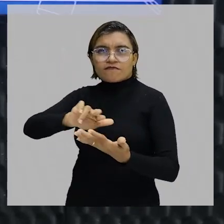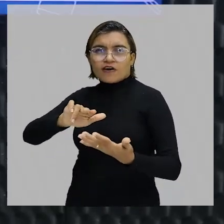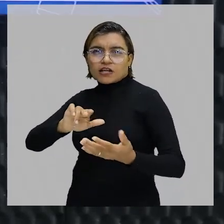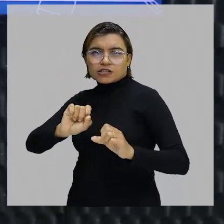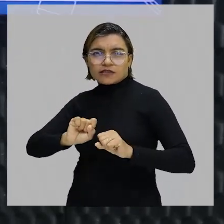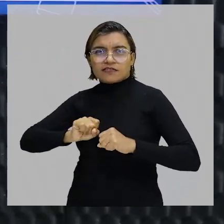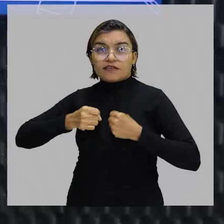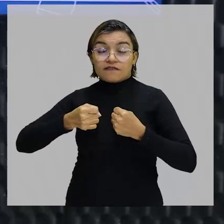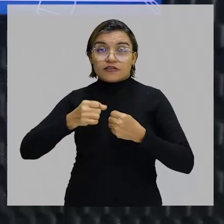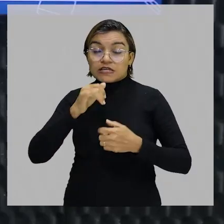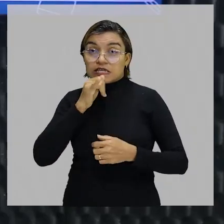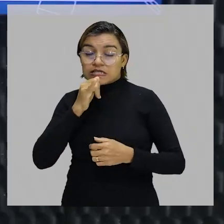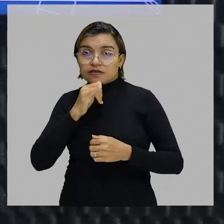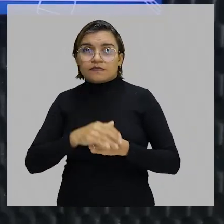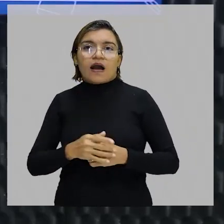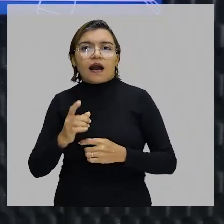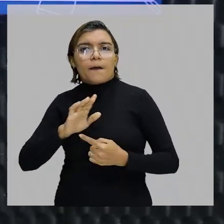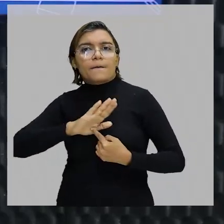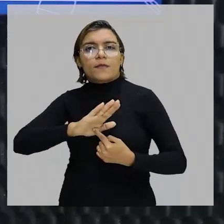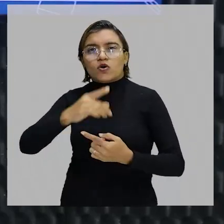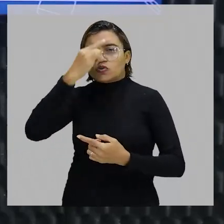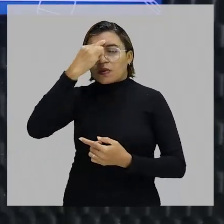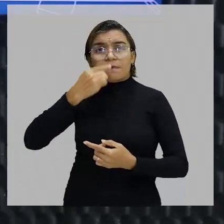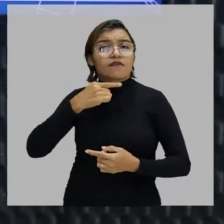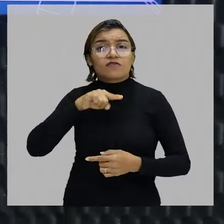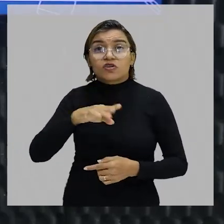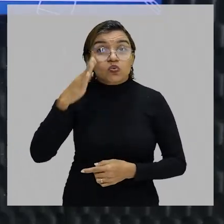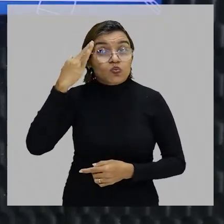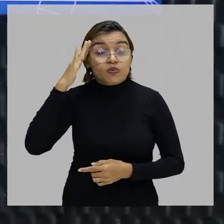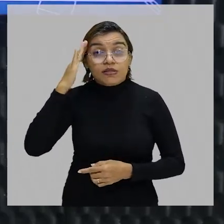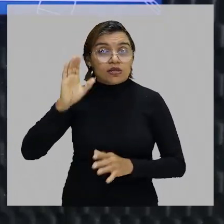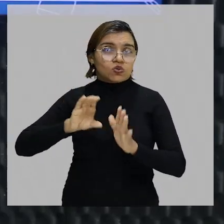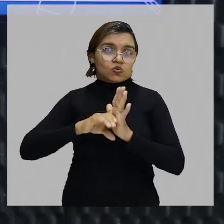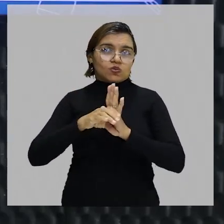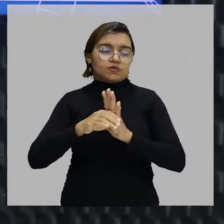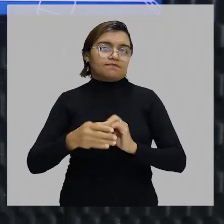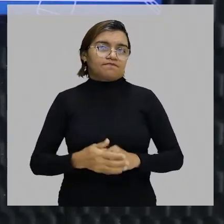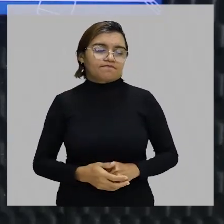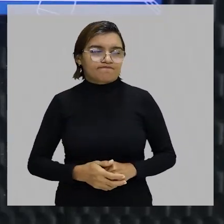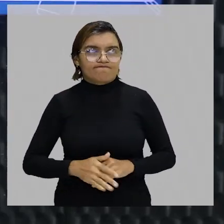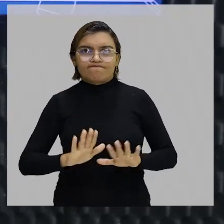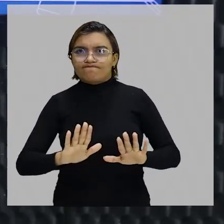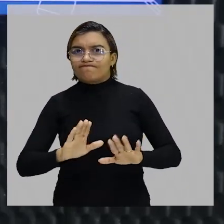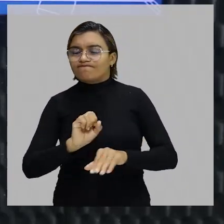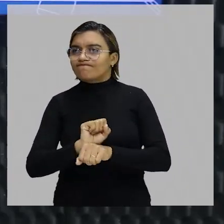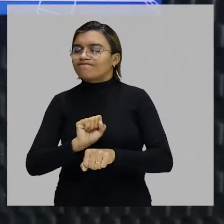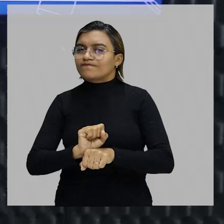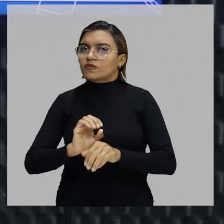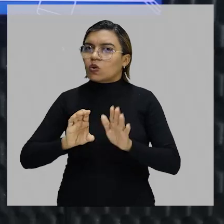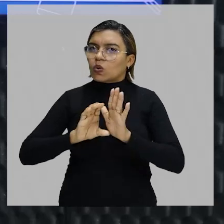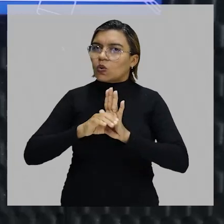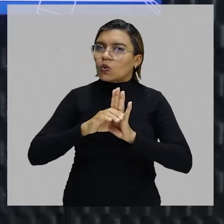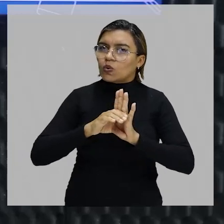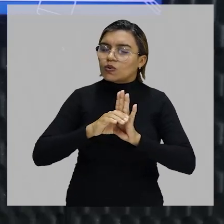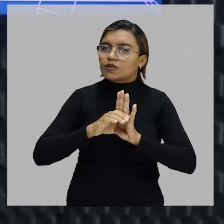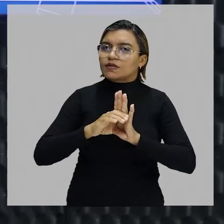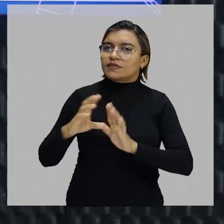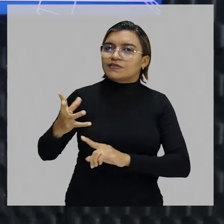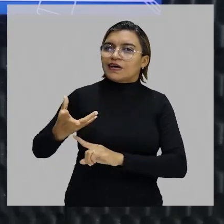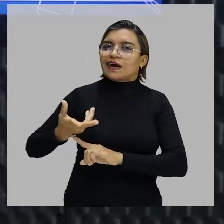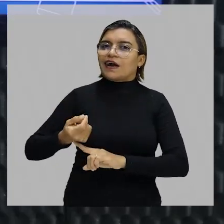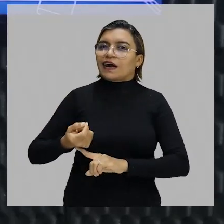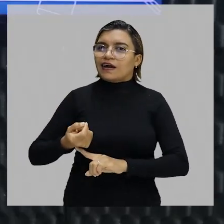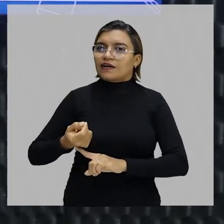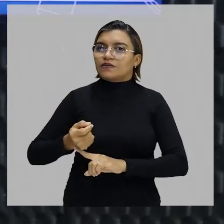isso. Não adianta eu tentar mostrar a imagem para vocês se vocês não entenderem o conceito. Espera aí, deixa eu ver se eu entendi. O conceito da arte